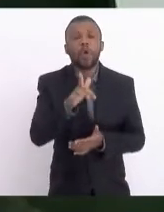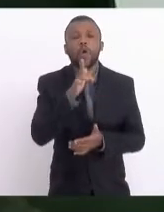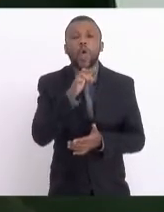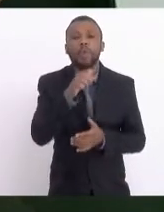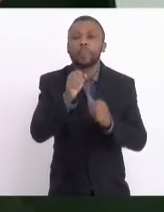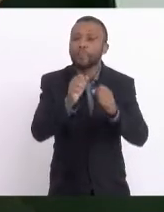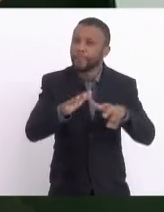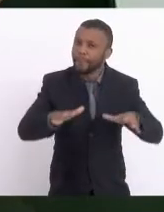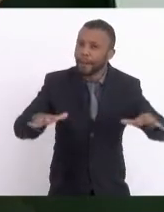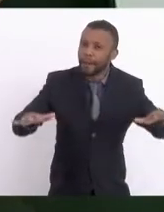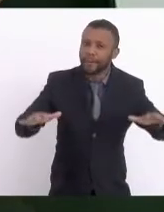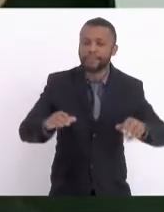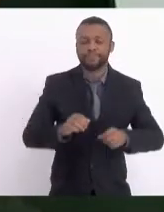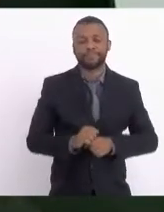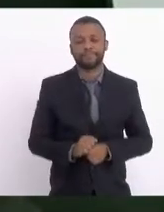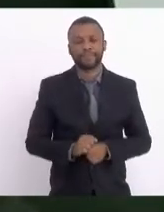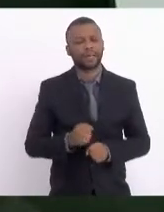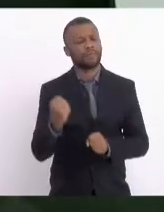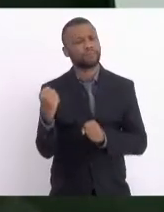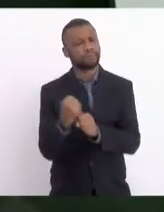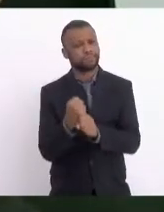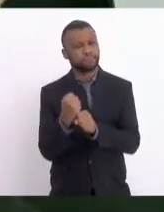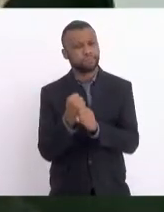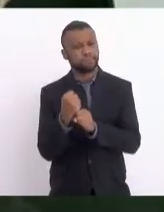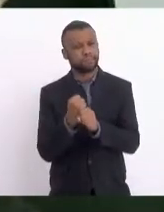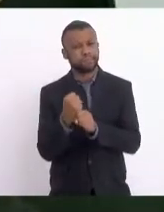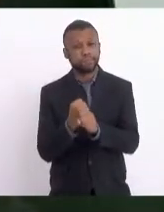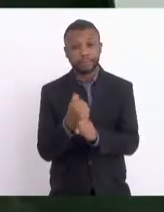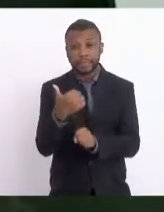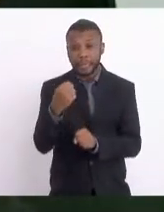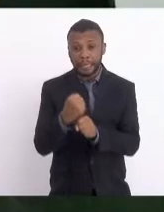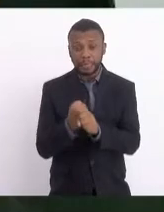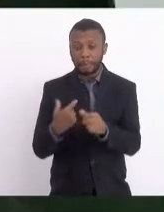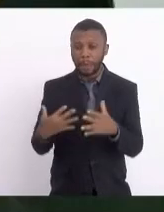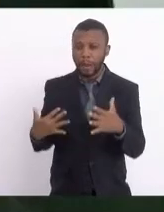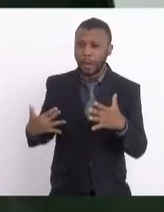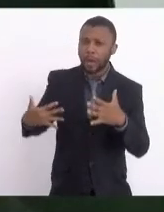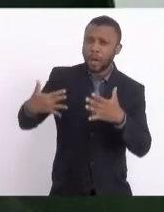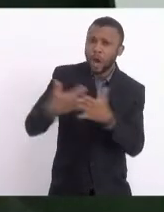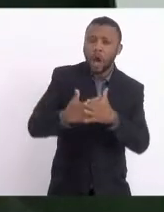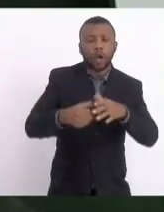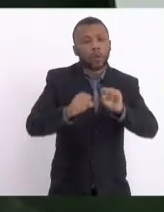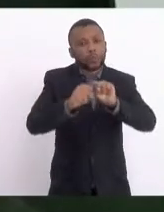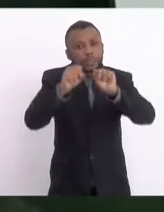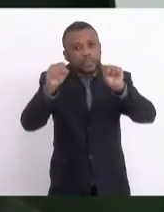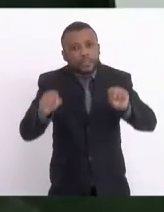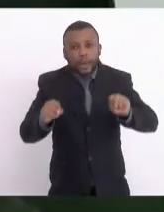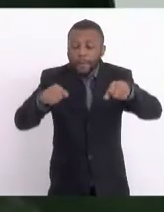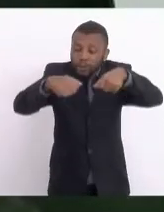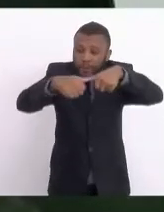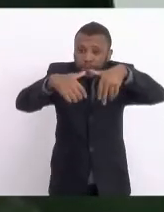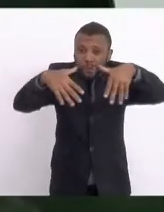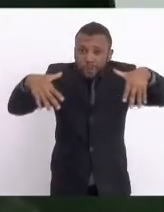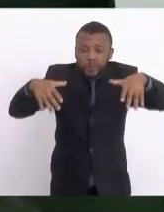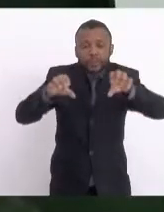Ao longo de décadas, com seu papel estruturante no sistema viário local,